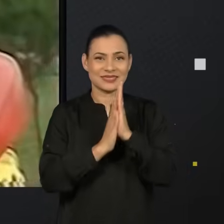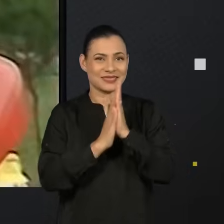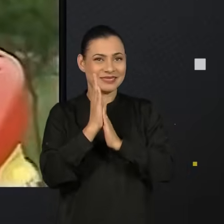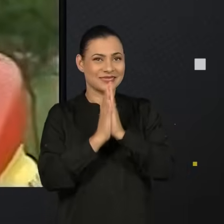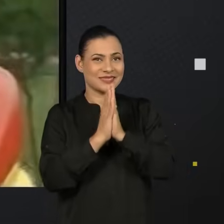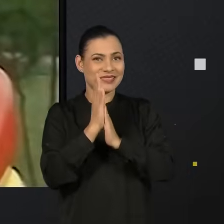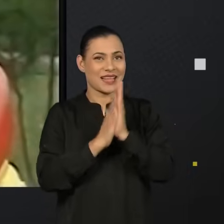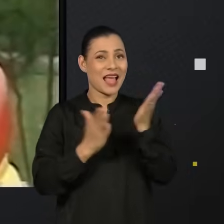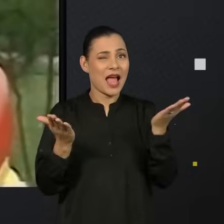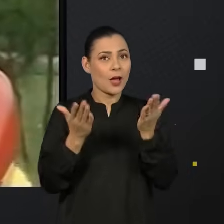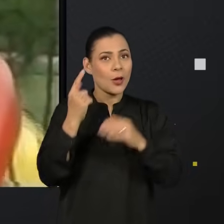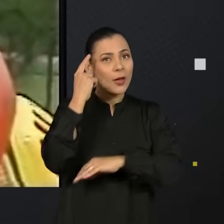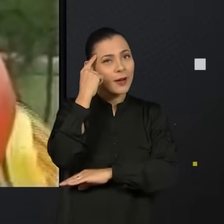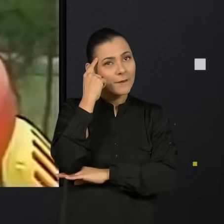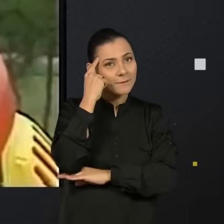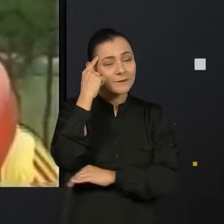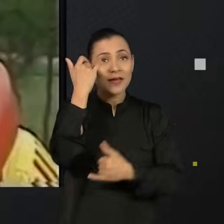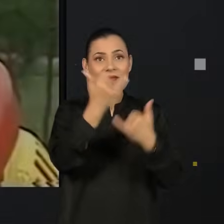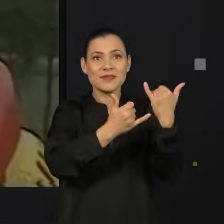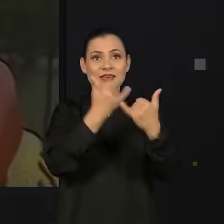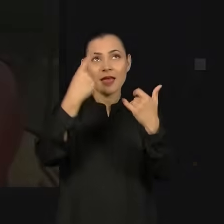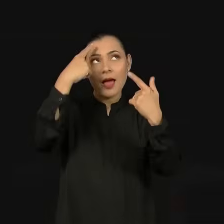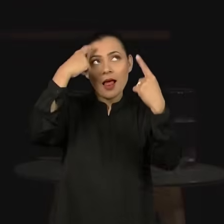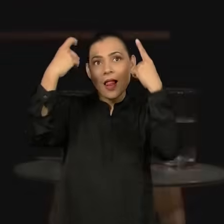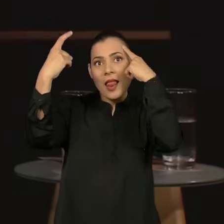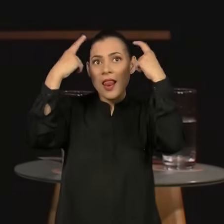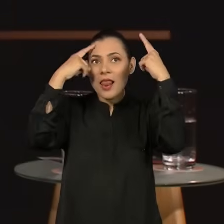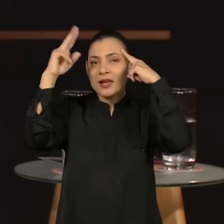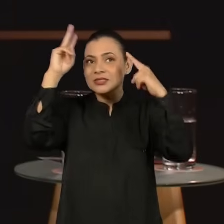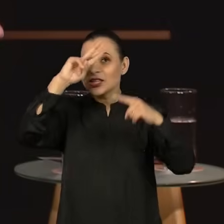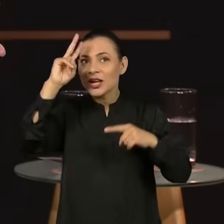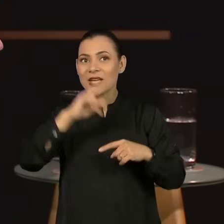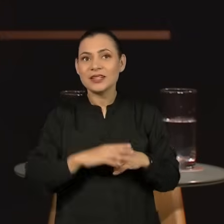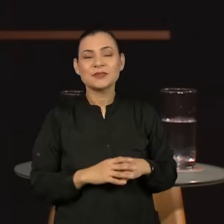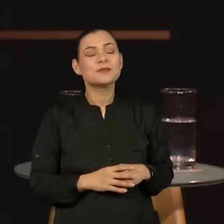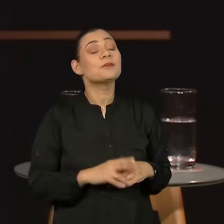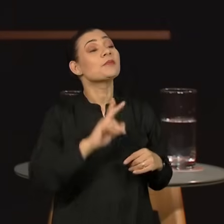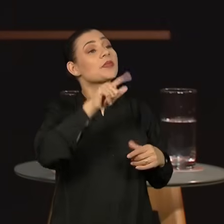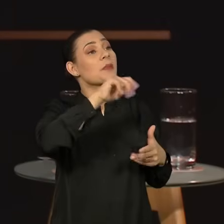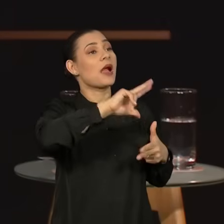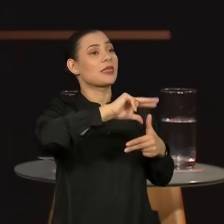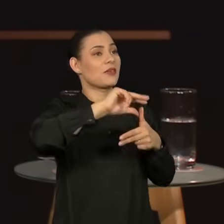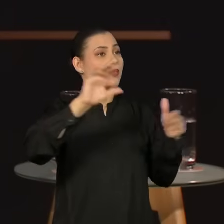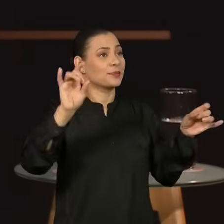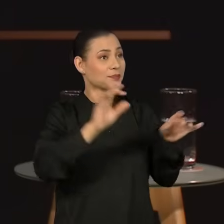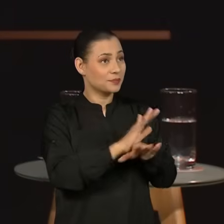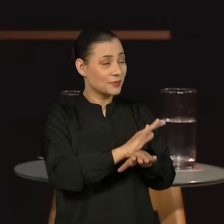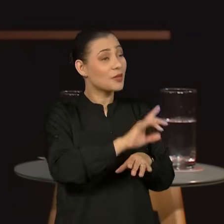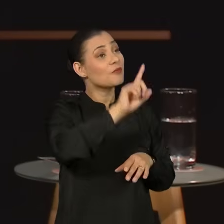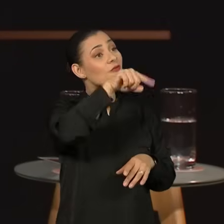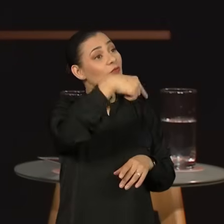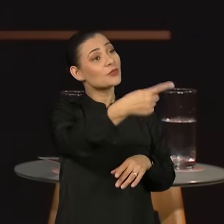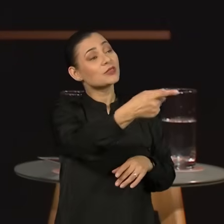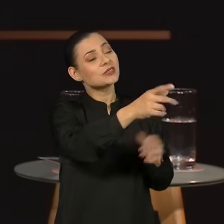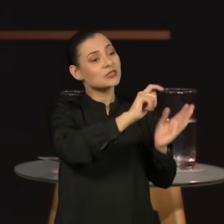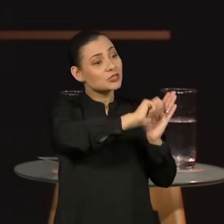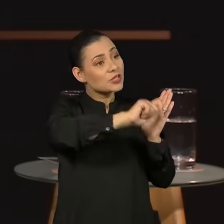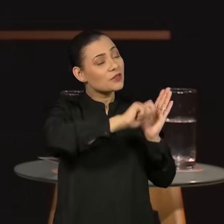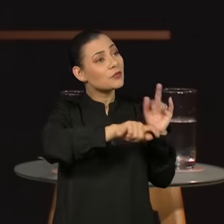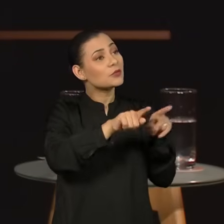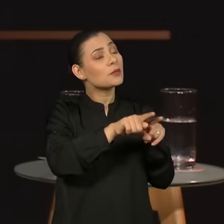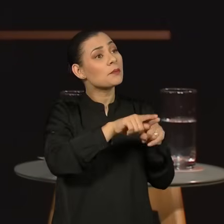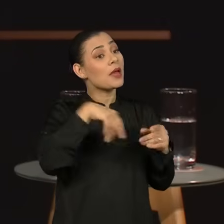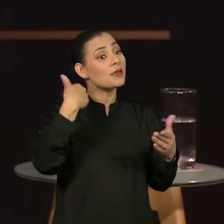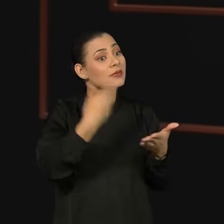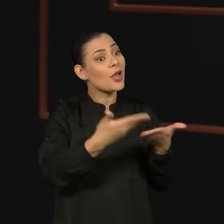Agora, nós vamos brincar de inventar histórias. Bom, depois do Catavento, você escreveu para muitas séries aqui da TV Cultura, que